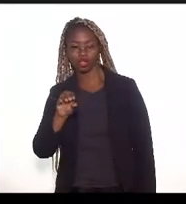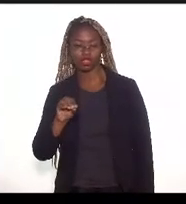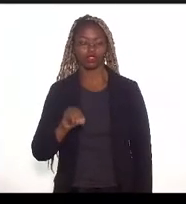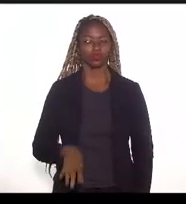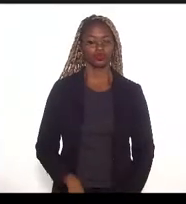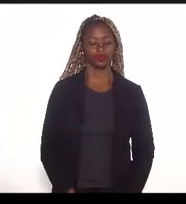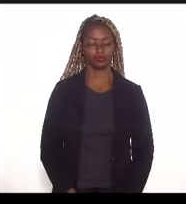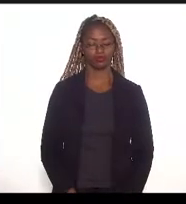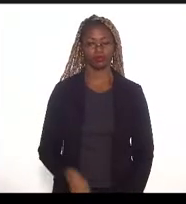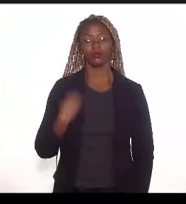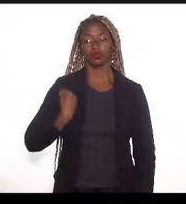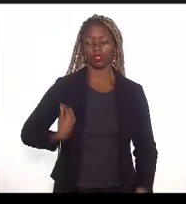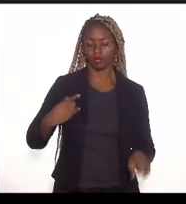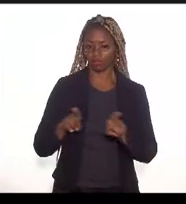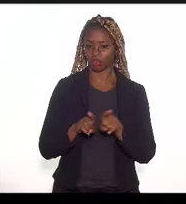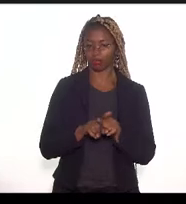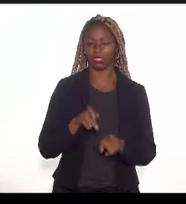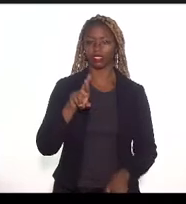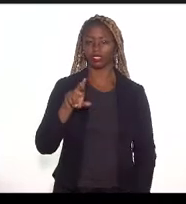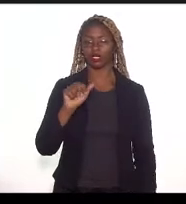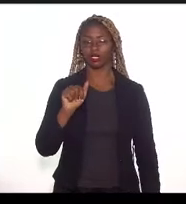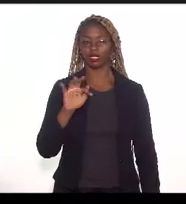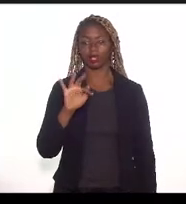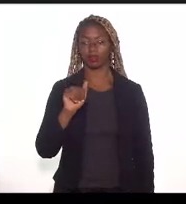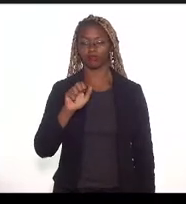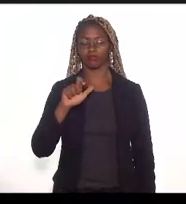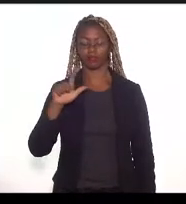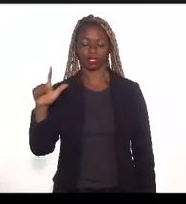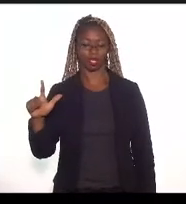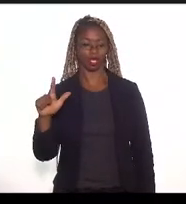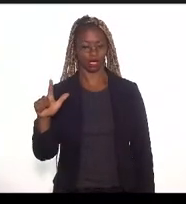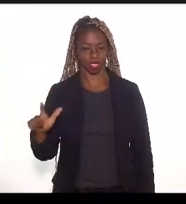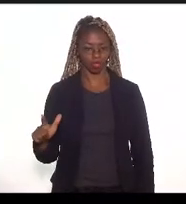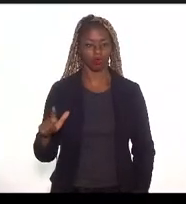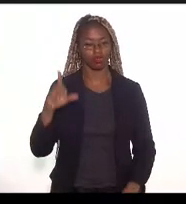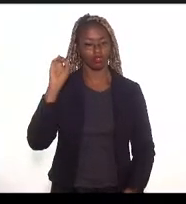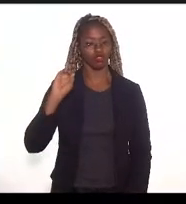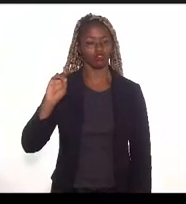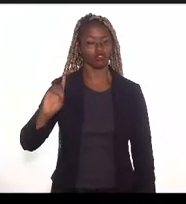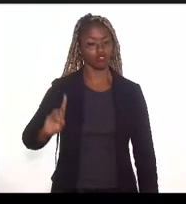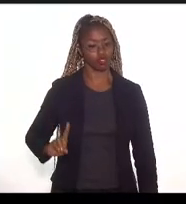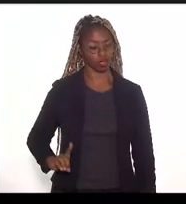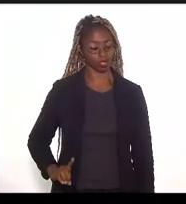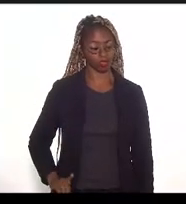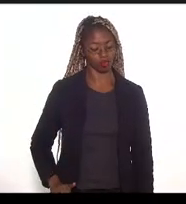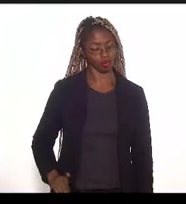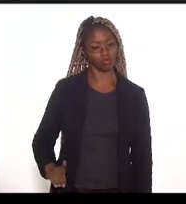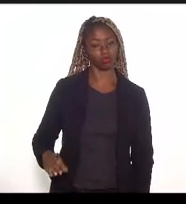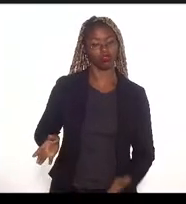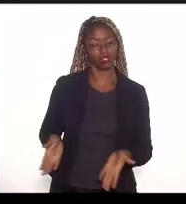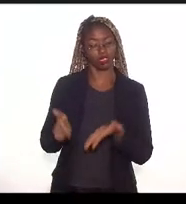o Rafael Lírio, que é o diretor de incentivos fiscais da CODIM.